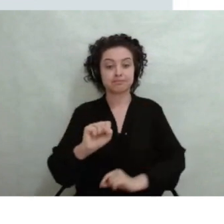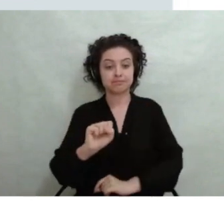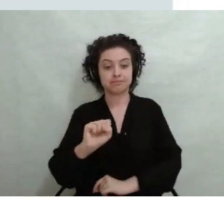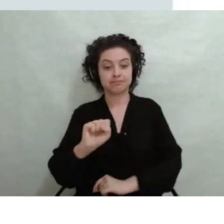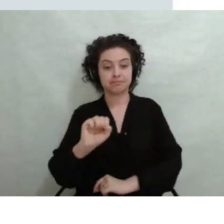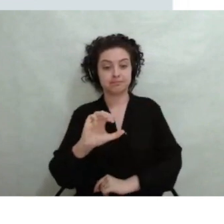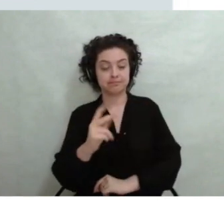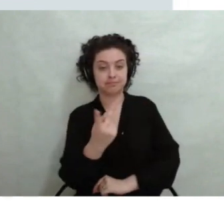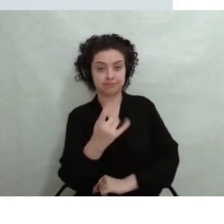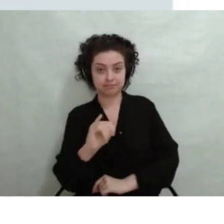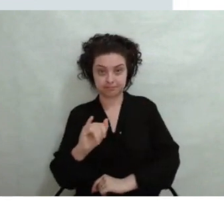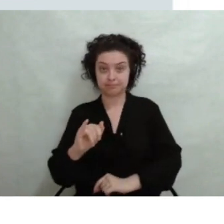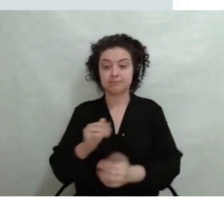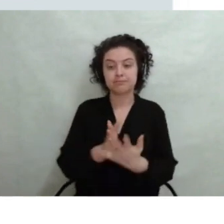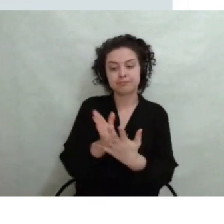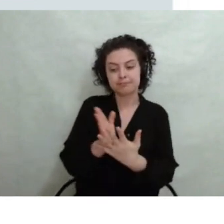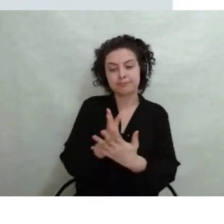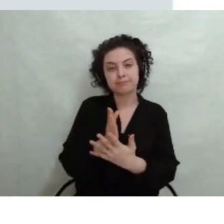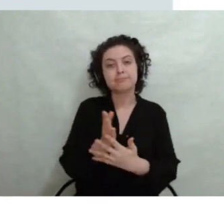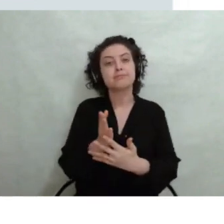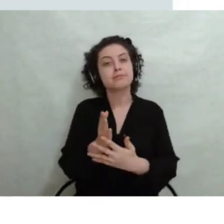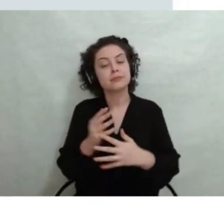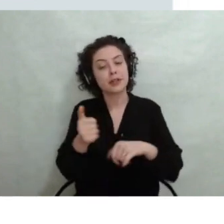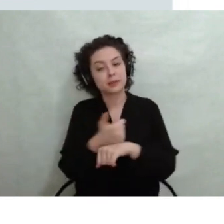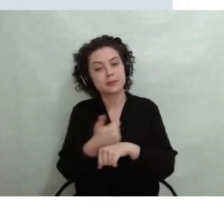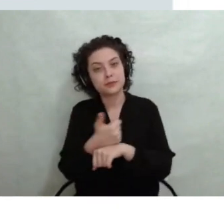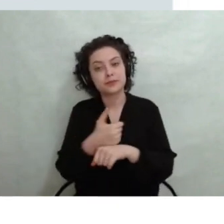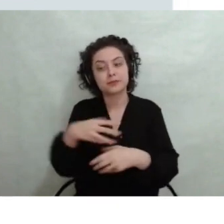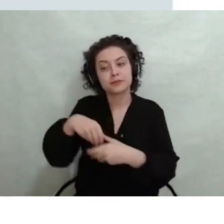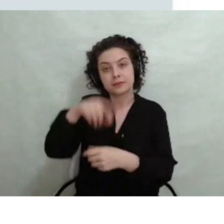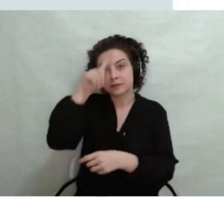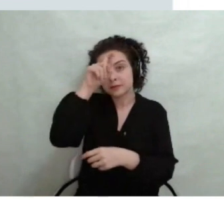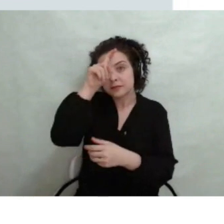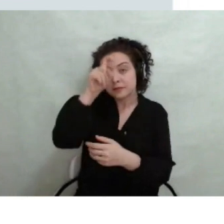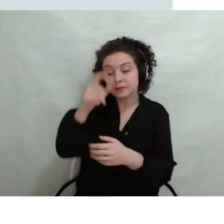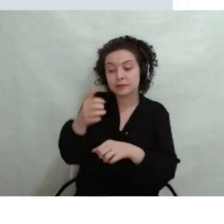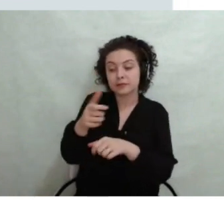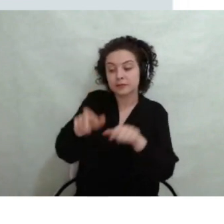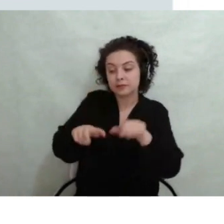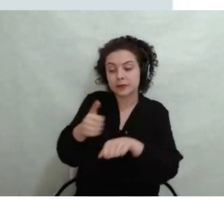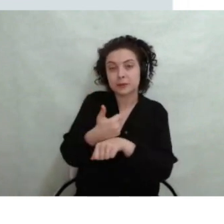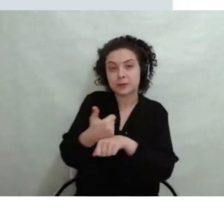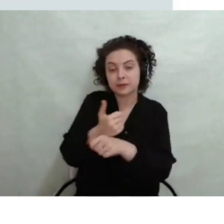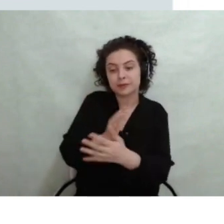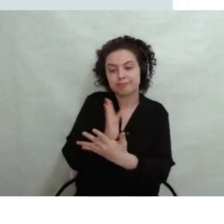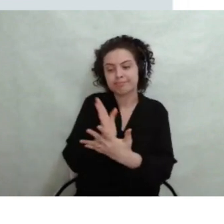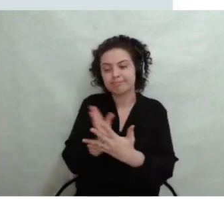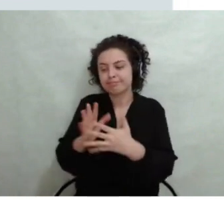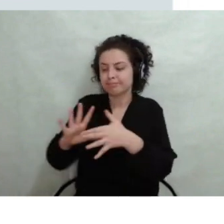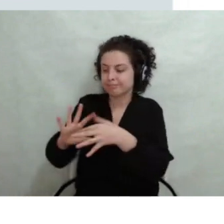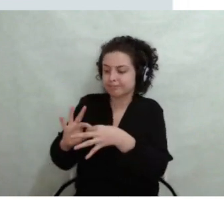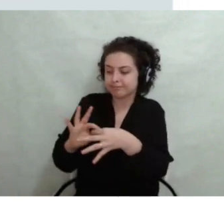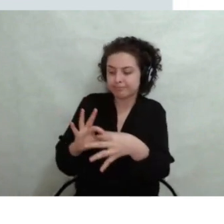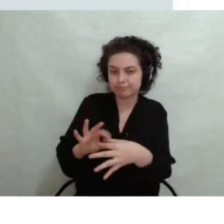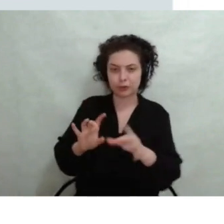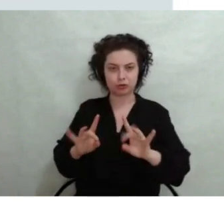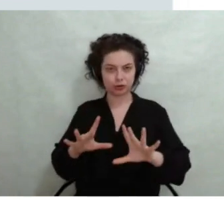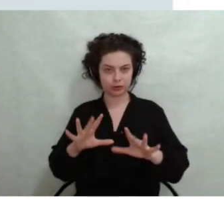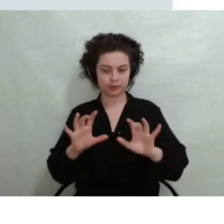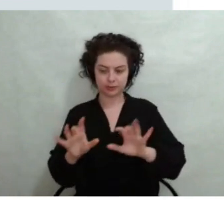multiprofissional do hospital, que sem ela, sem o trabalho multiprofissional, e eu não estou falando só profissionais da